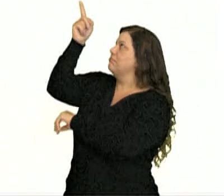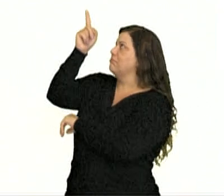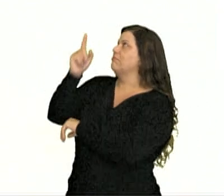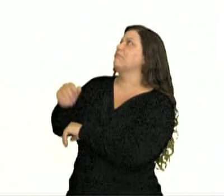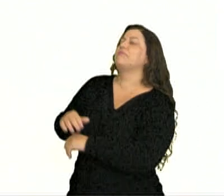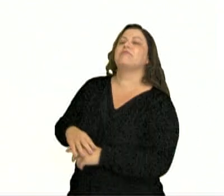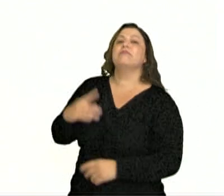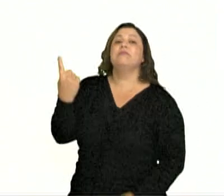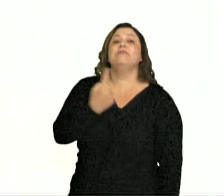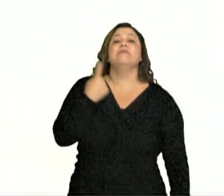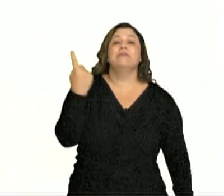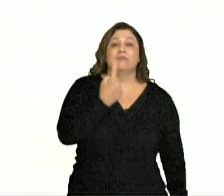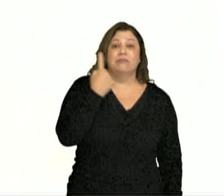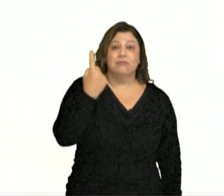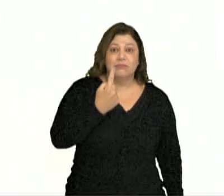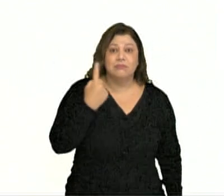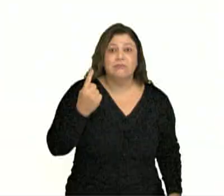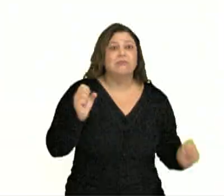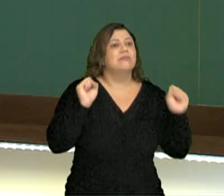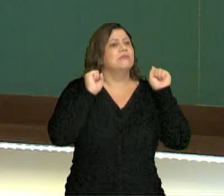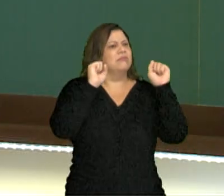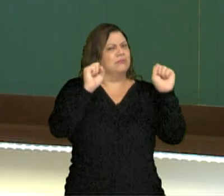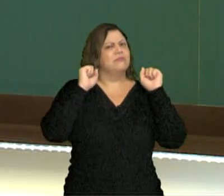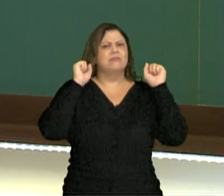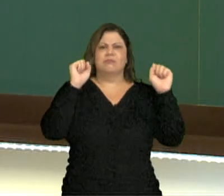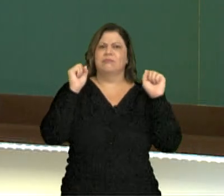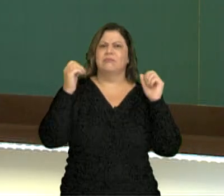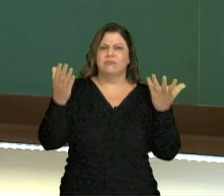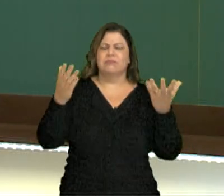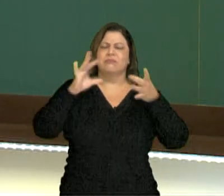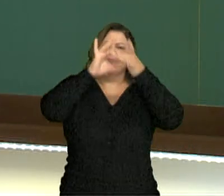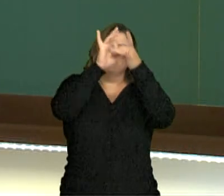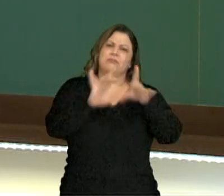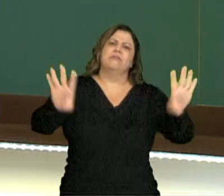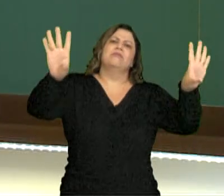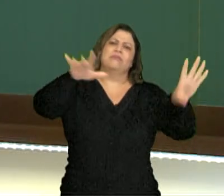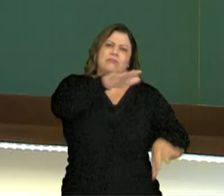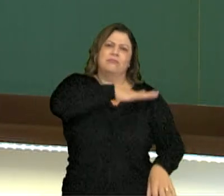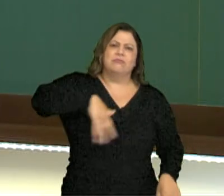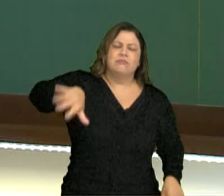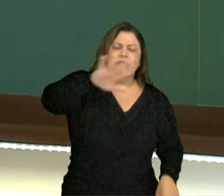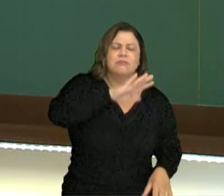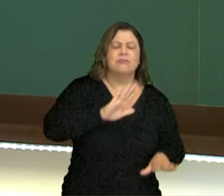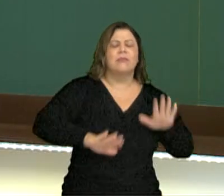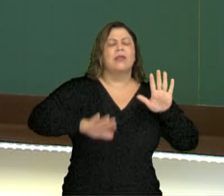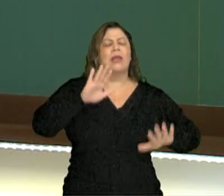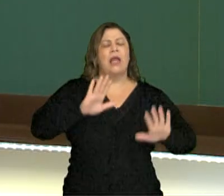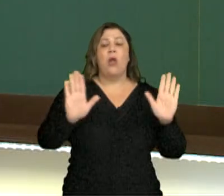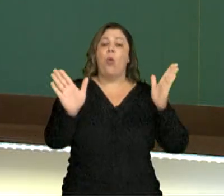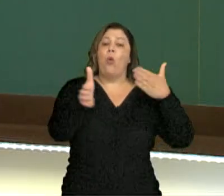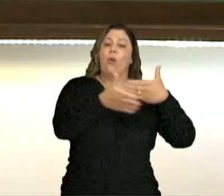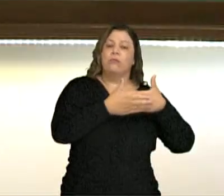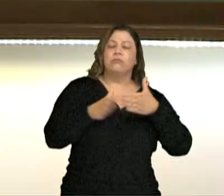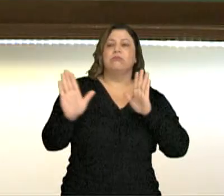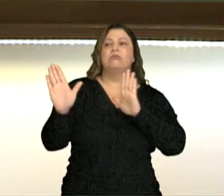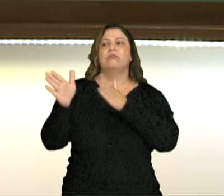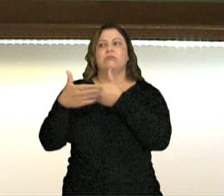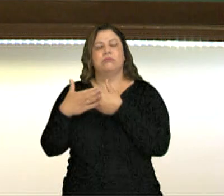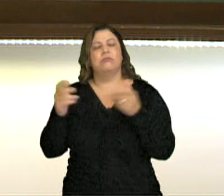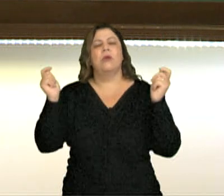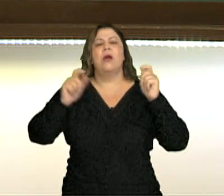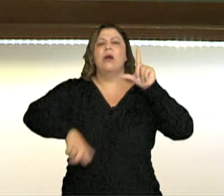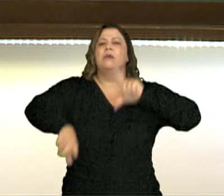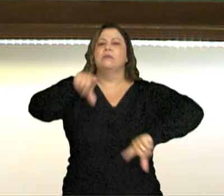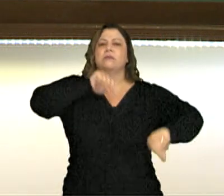prática individual, ela pode ser realizada ali ao ar livre, às vezes em ambientes fechados. Eu posso escolher